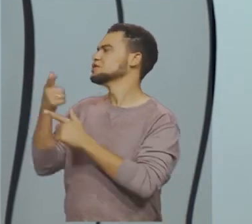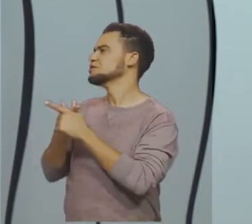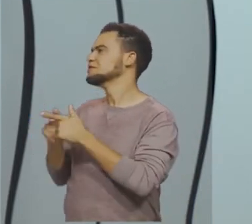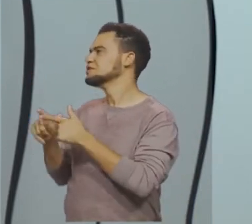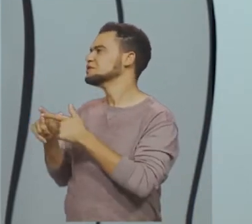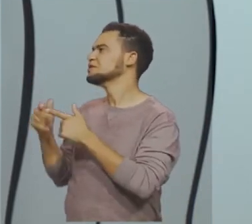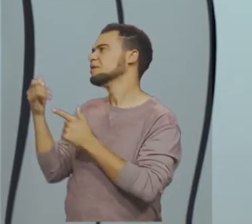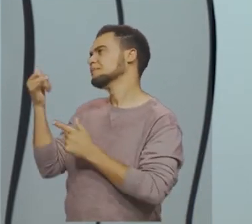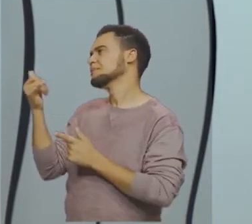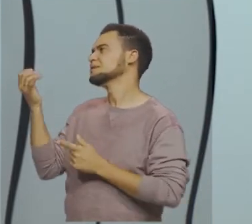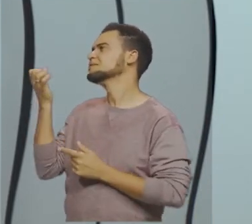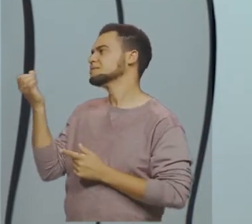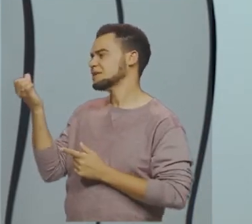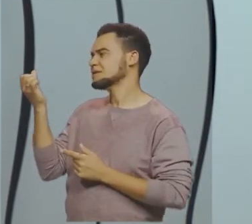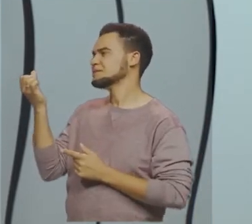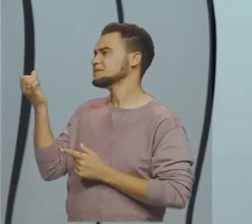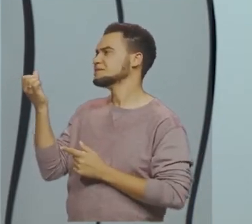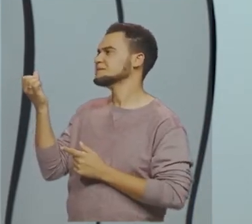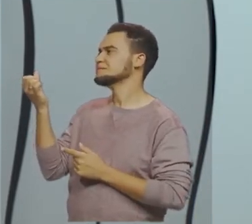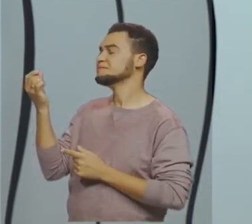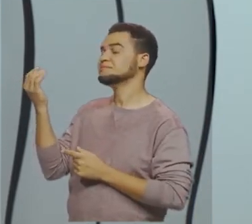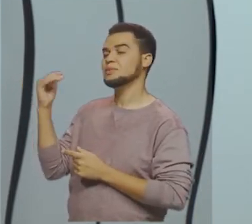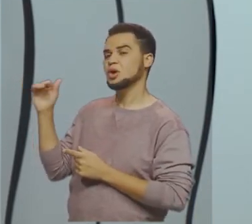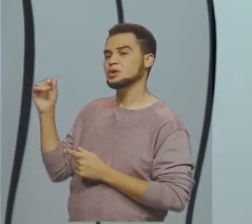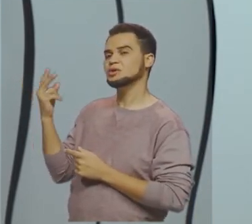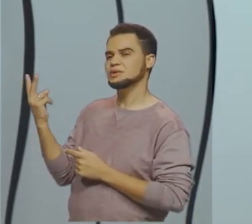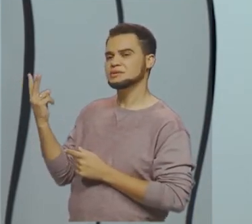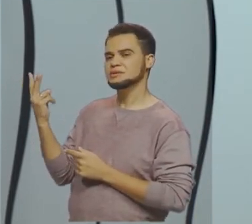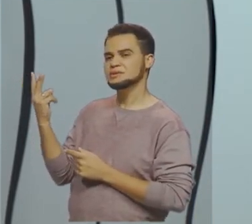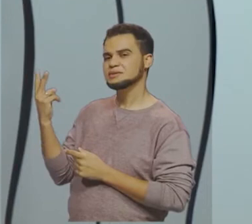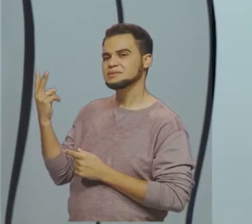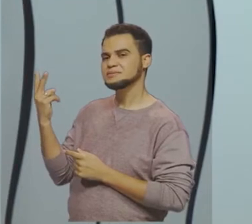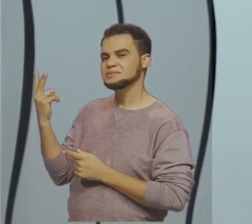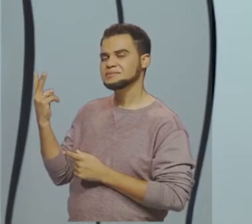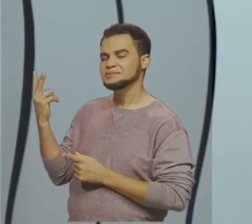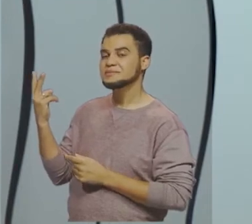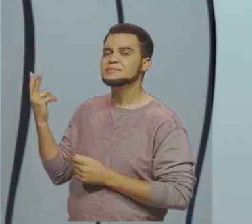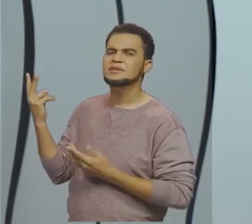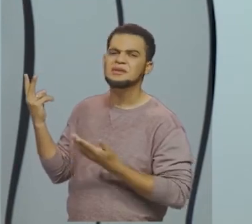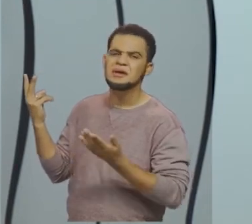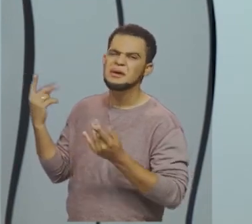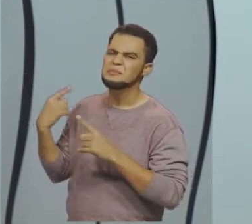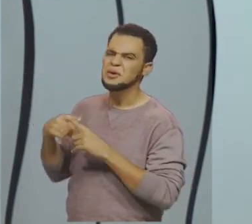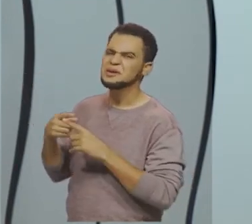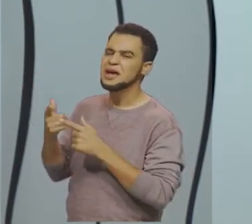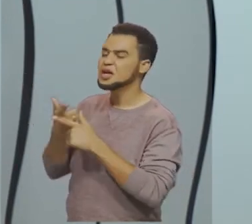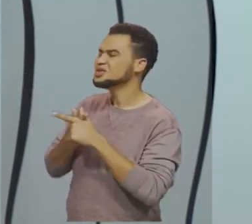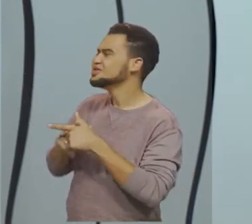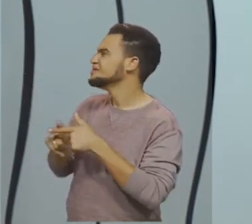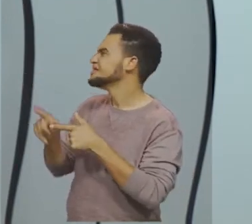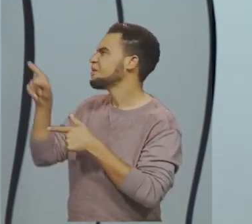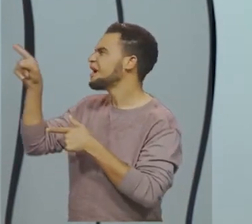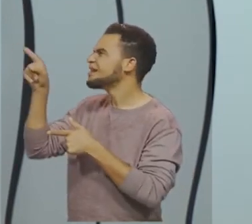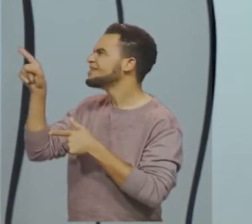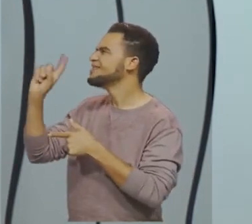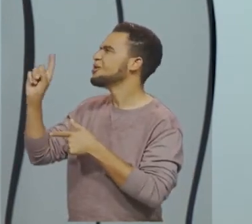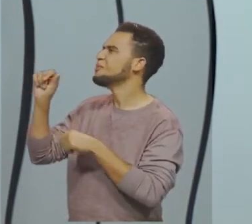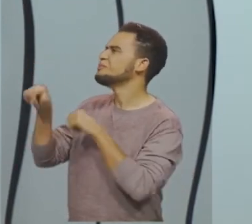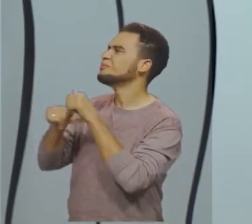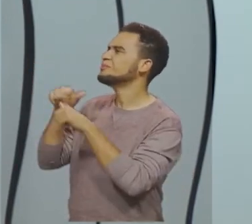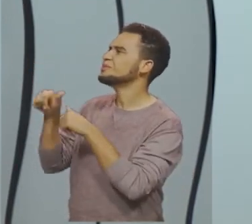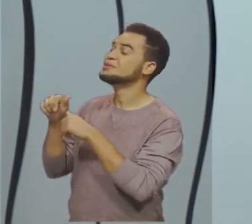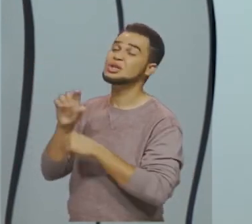menos 6 por 2. Porque a divisão, nesse caso, não vai mudar. Só muda o